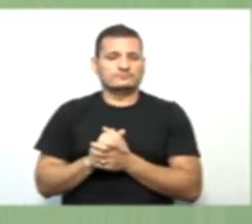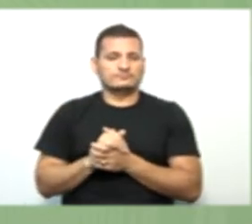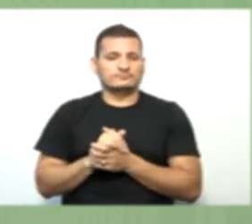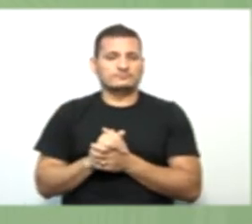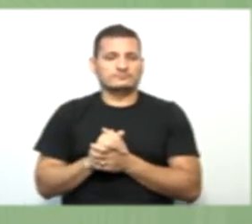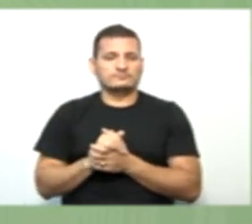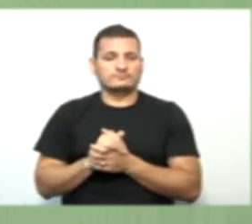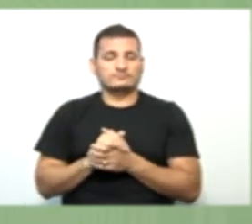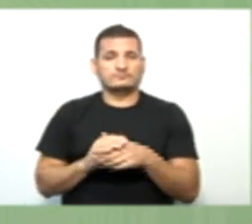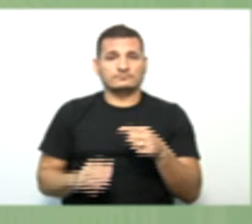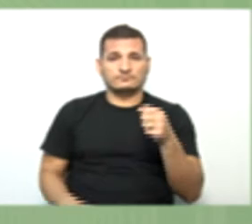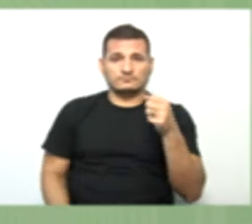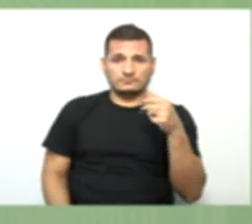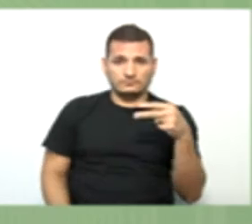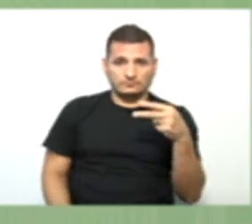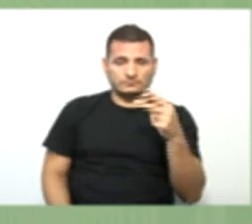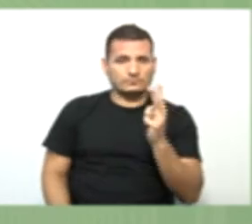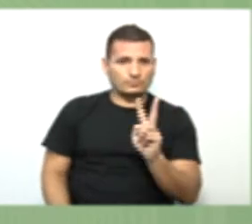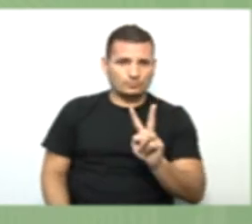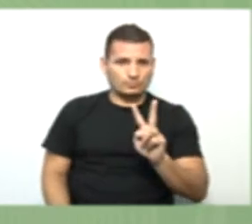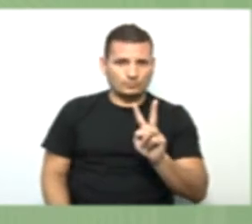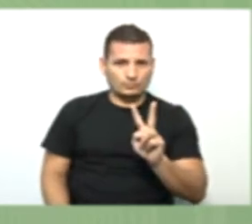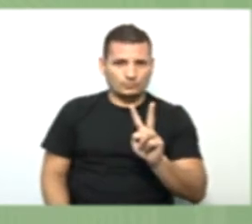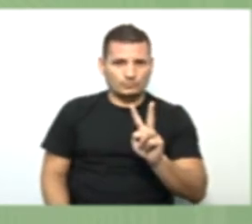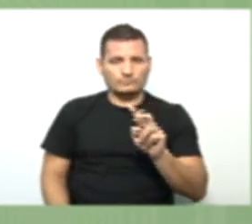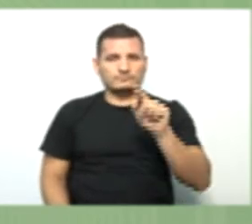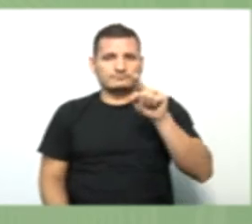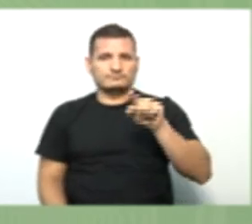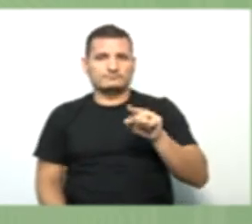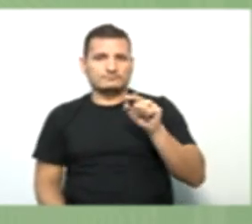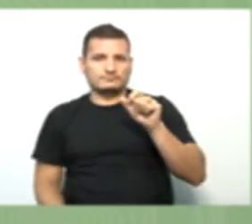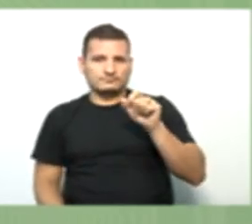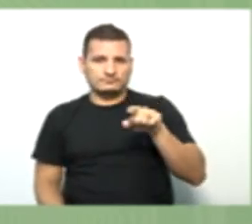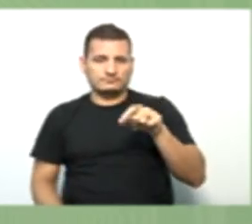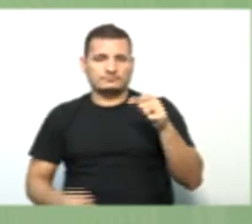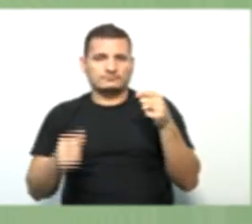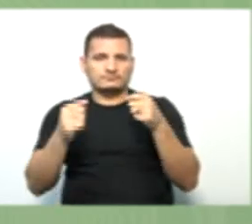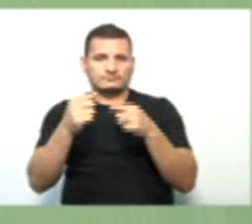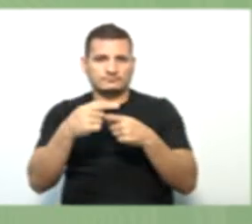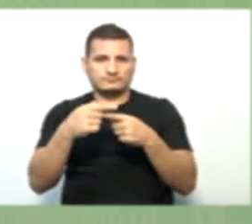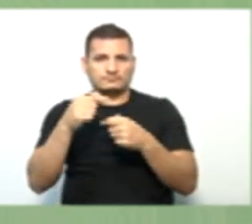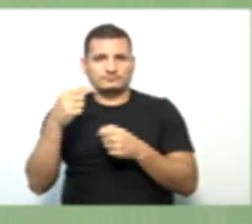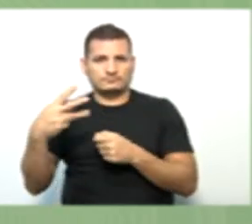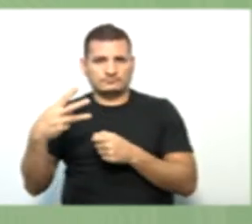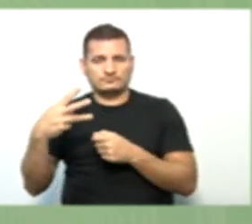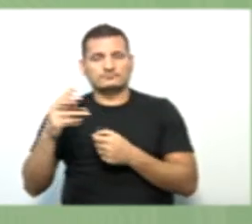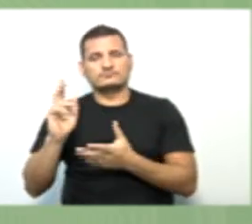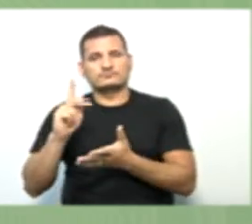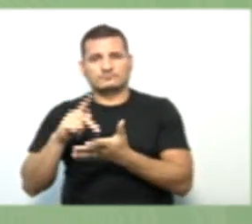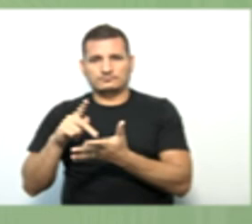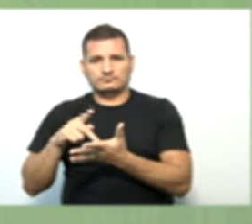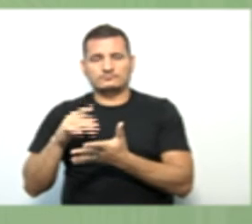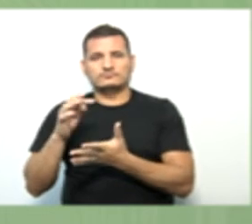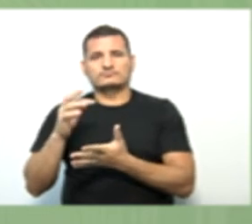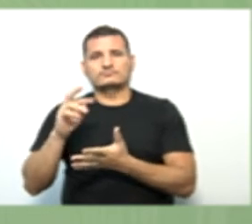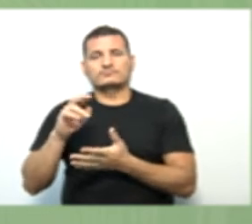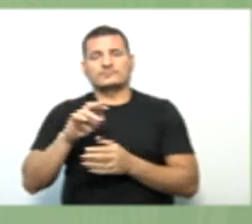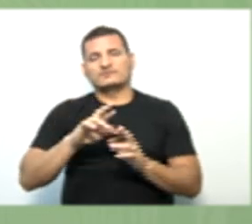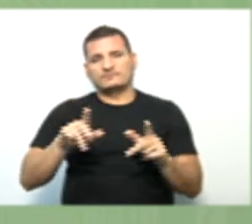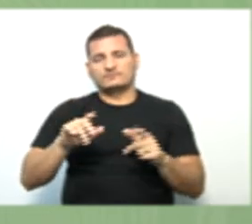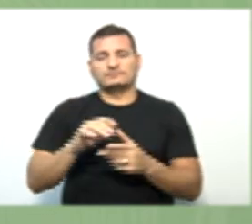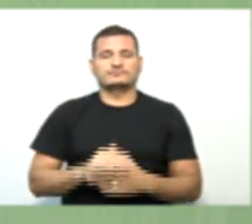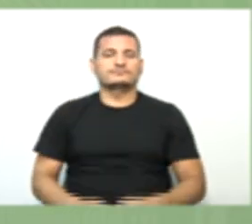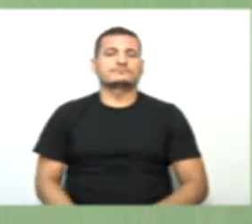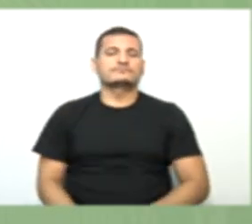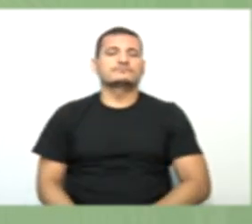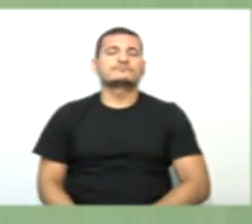2 é diferente de 3, isso vai resultar num valor de verdade verdadeiro, true,